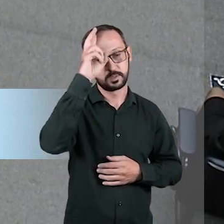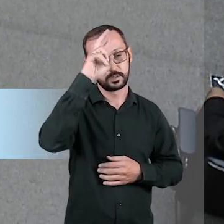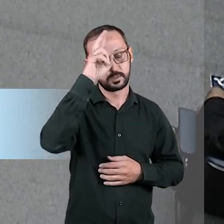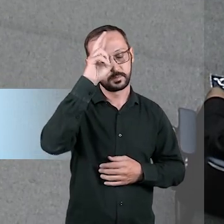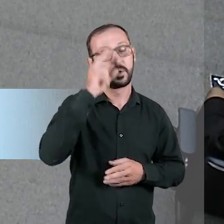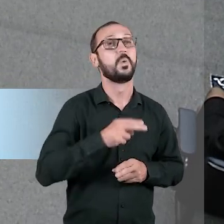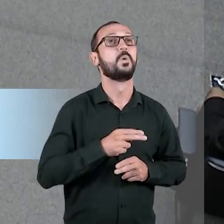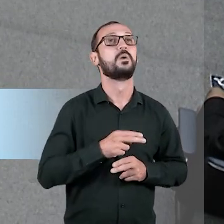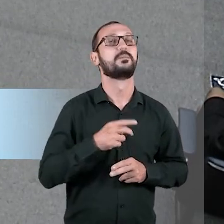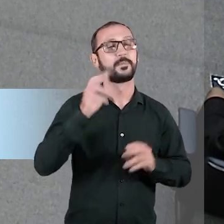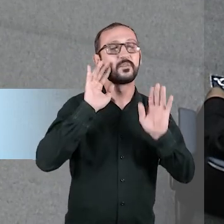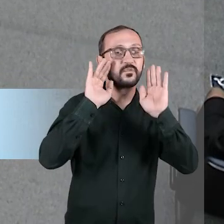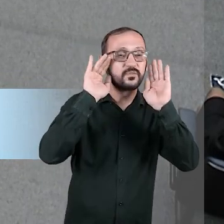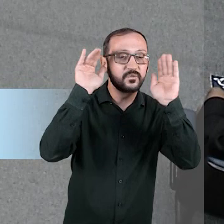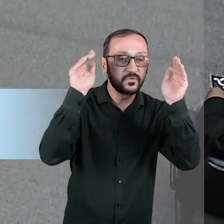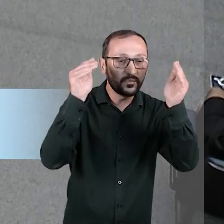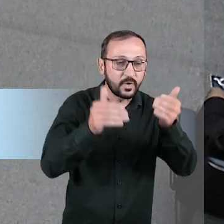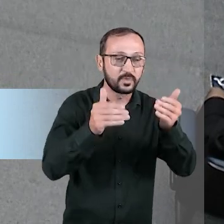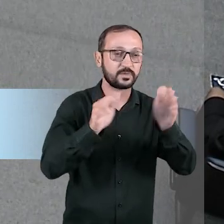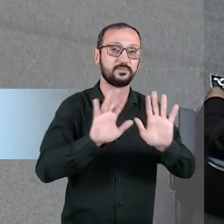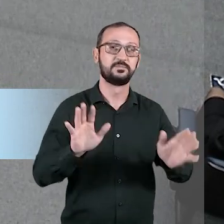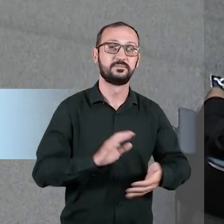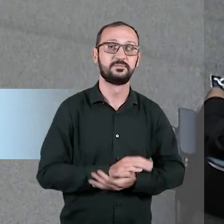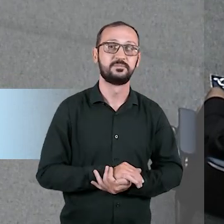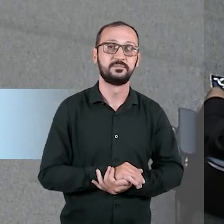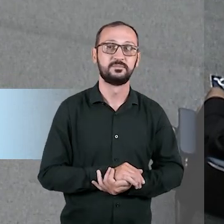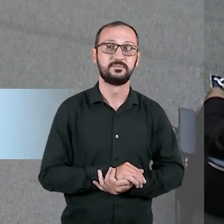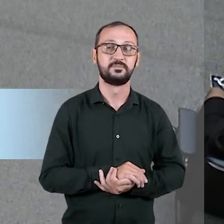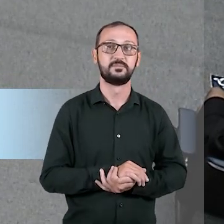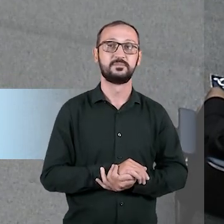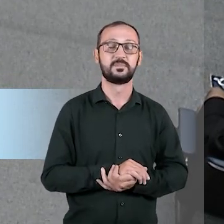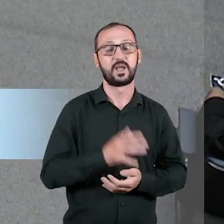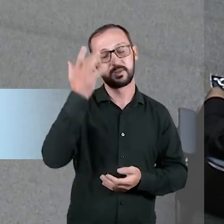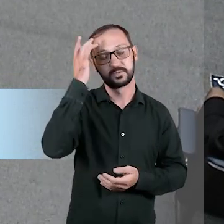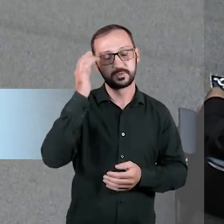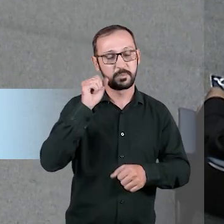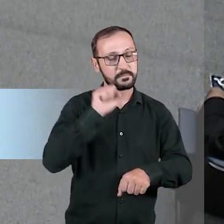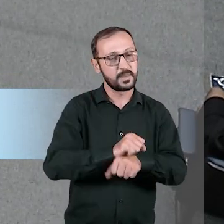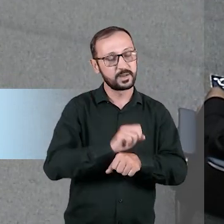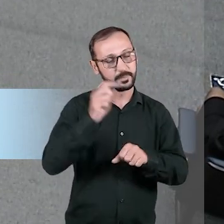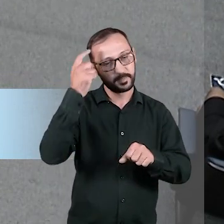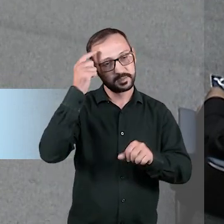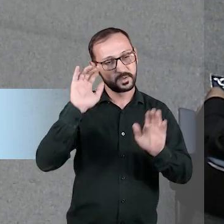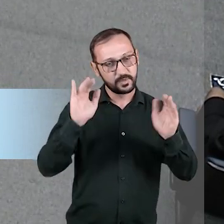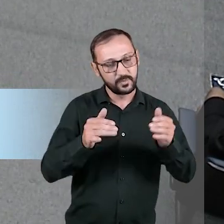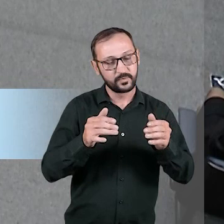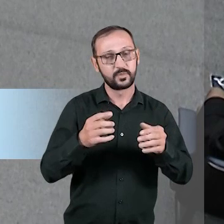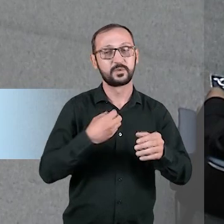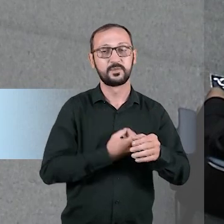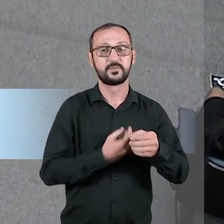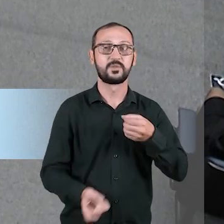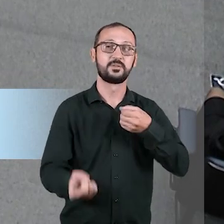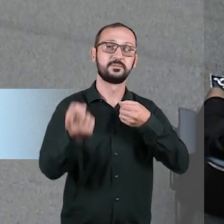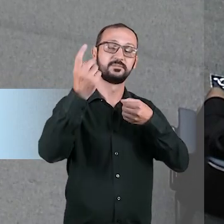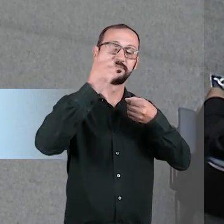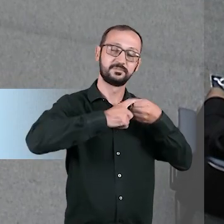eu lembro, mas eu não paro tudo para pensar, entendeu? Porque eu acho que se eu parar tudo para pensar, eu vou voltar naquilo